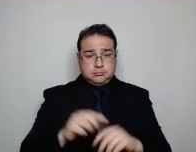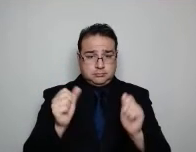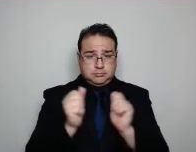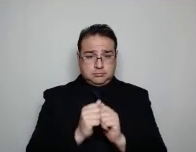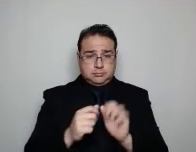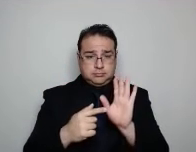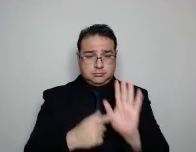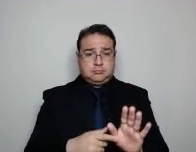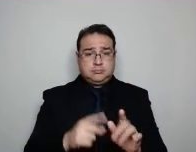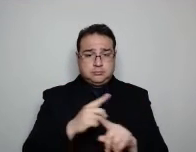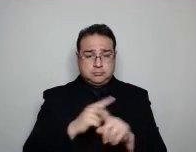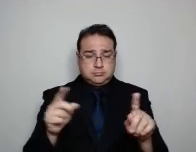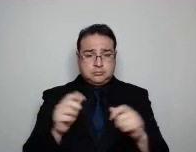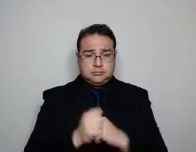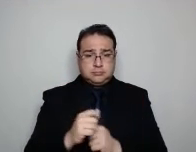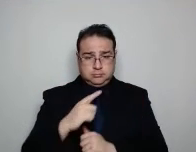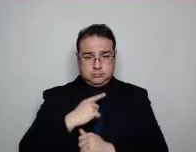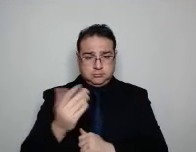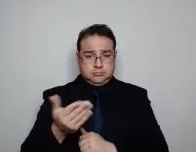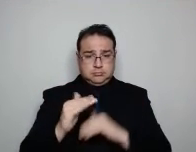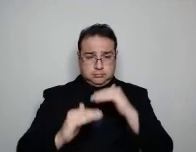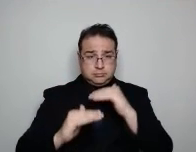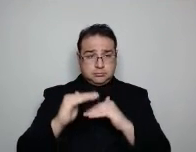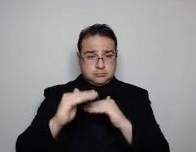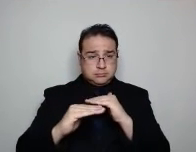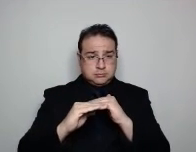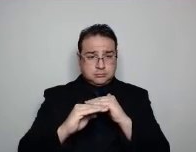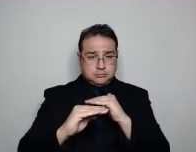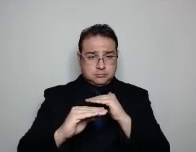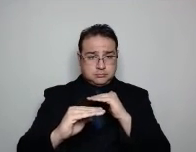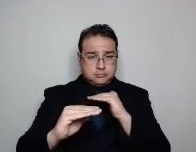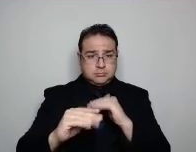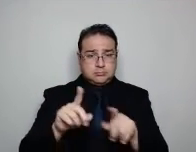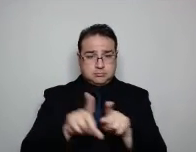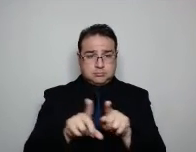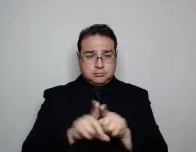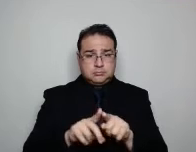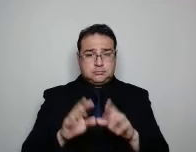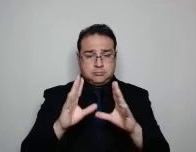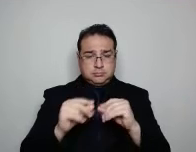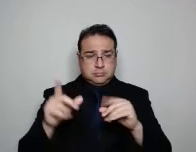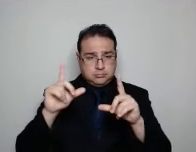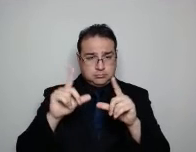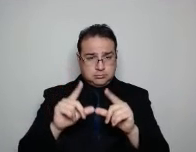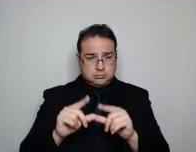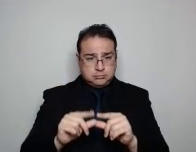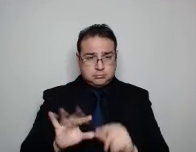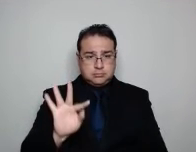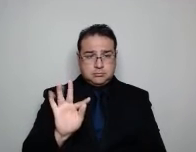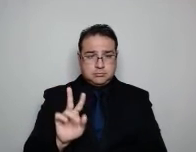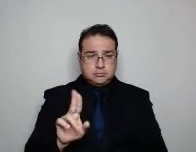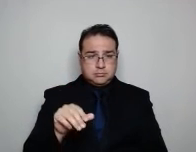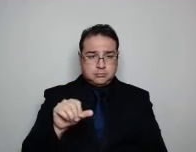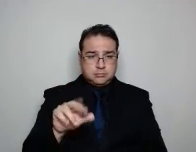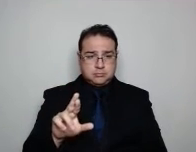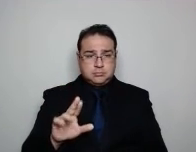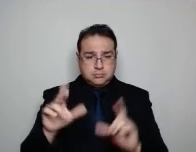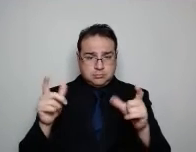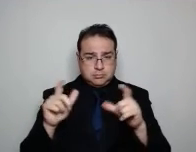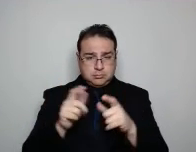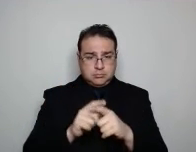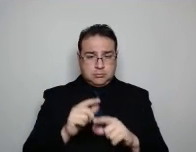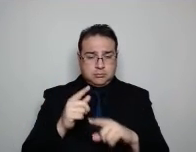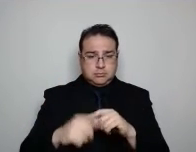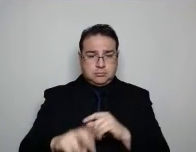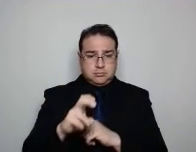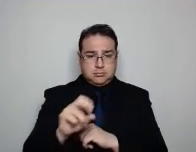só houve uma estabilização, como milagrosamente está havendo uma redução desse tumor, que já tomava cerca de 50%